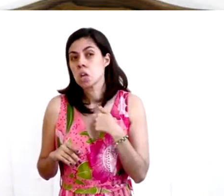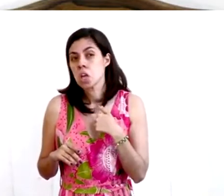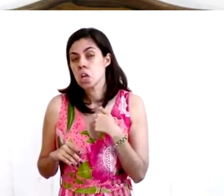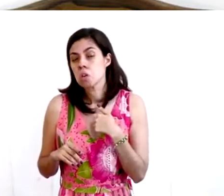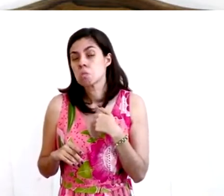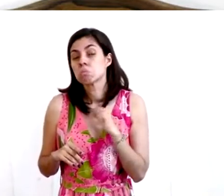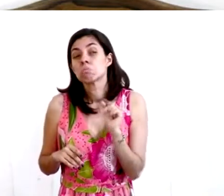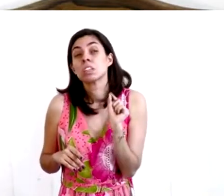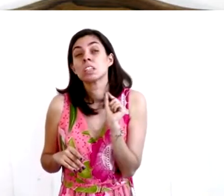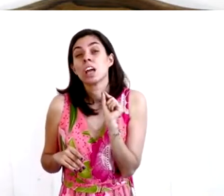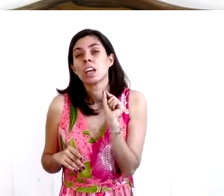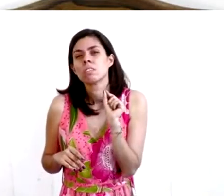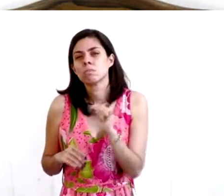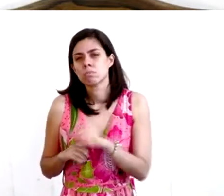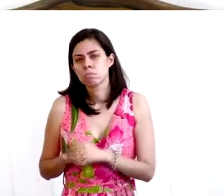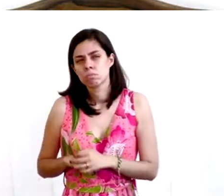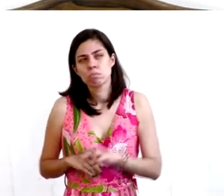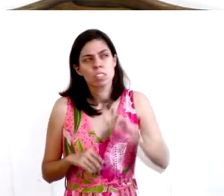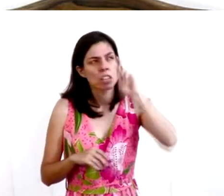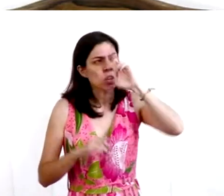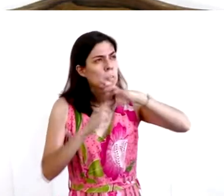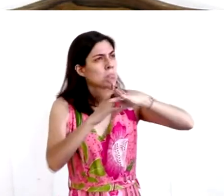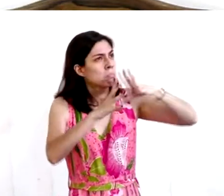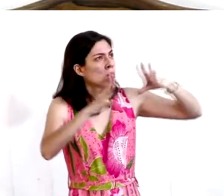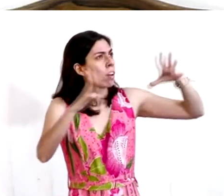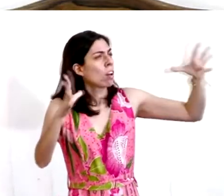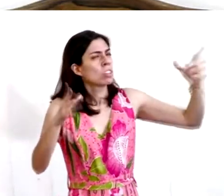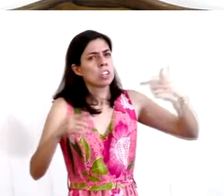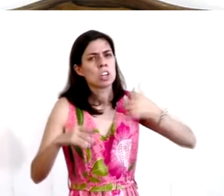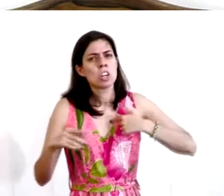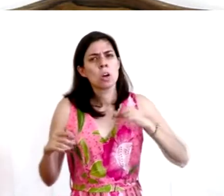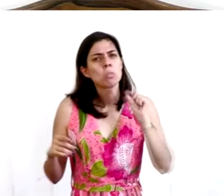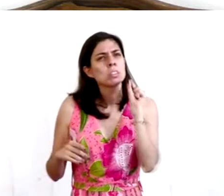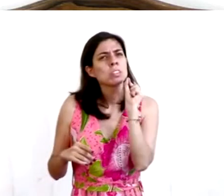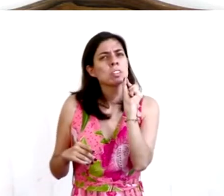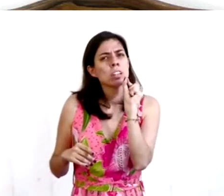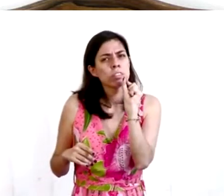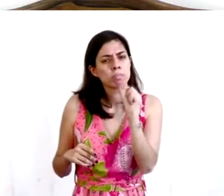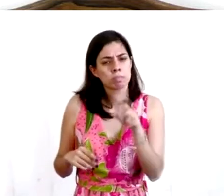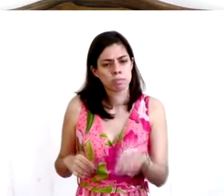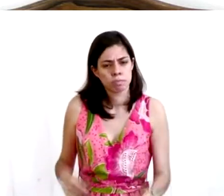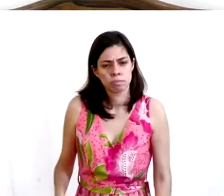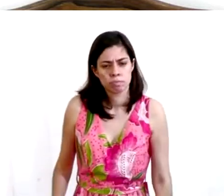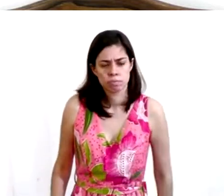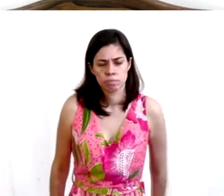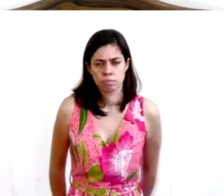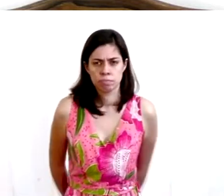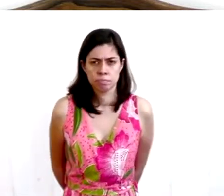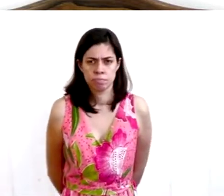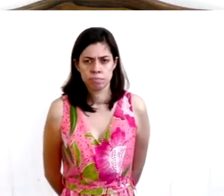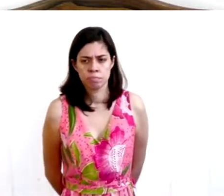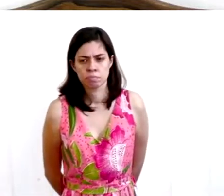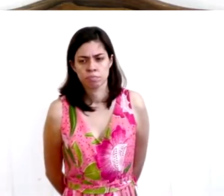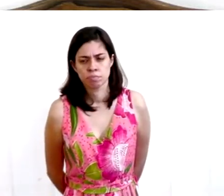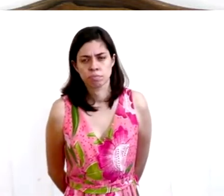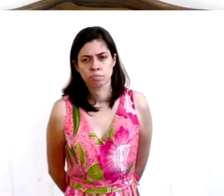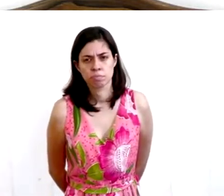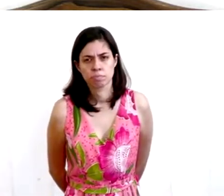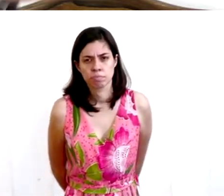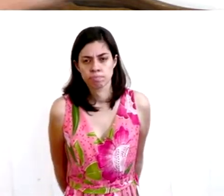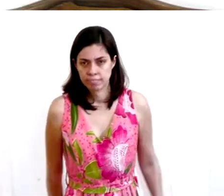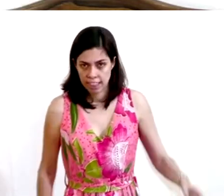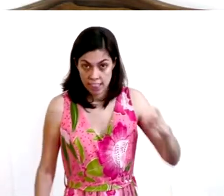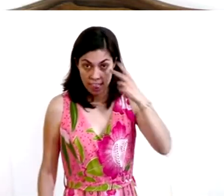eu, Senhor? E aí eu recordo de homens como Isaías, que quando percebeu que estava